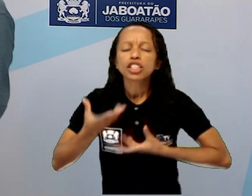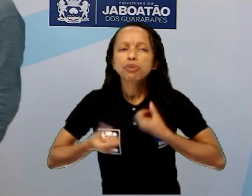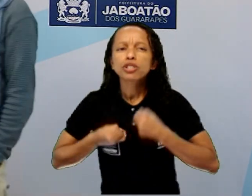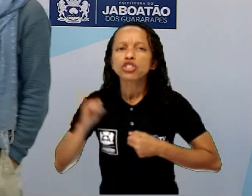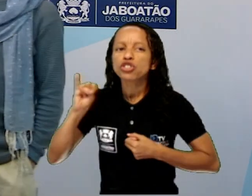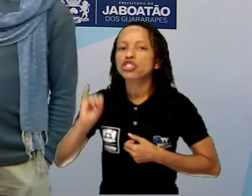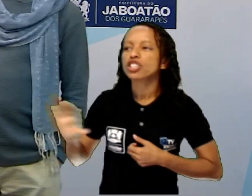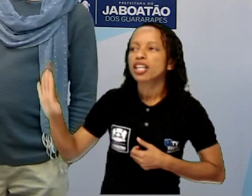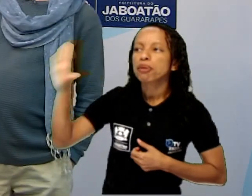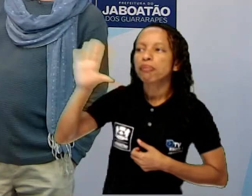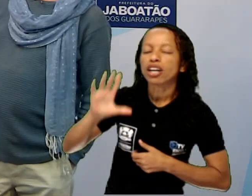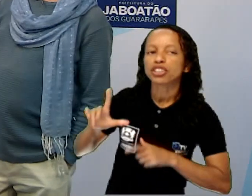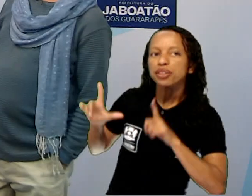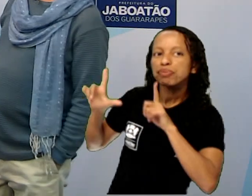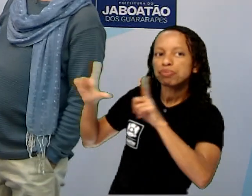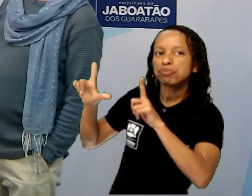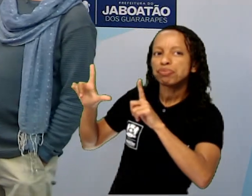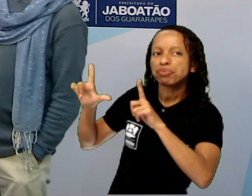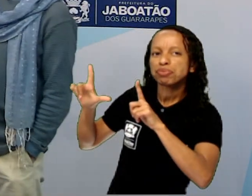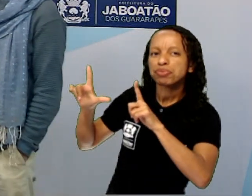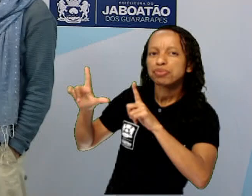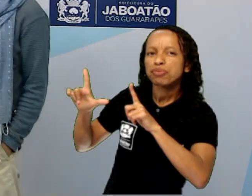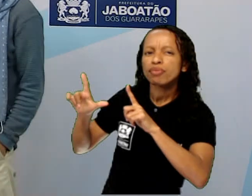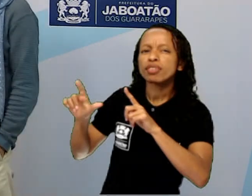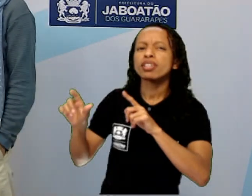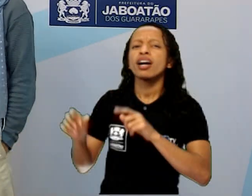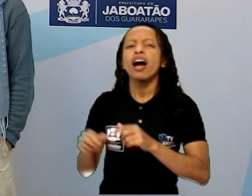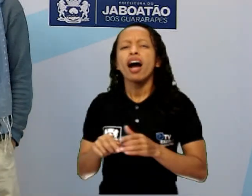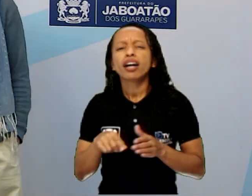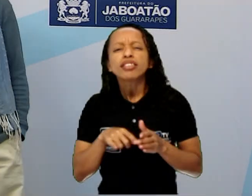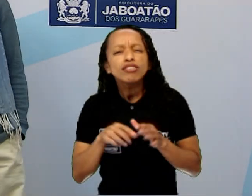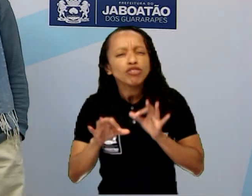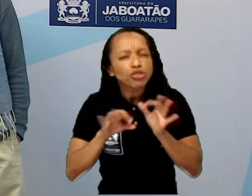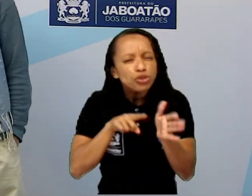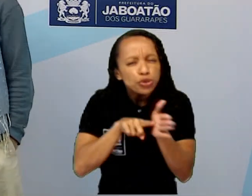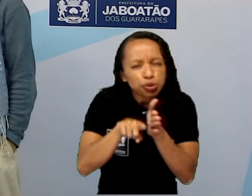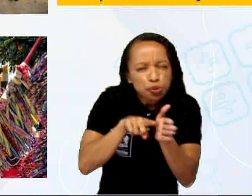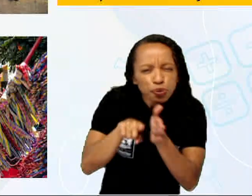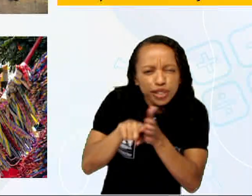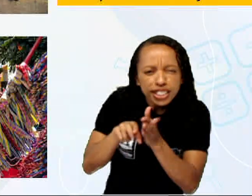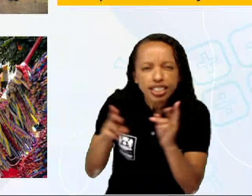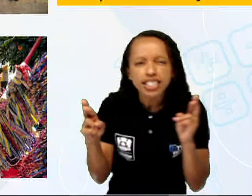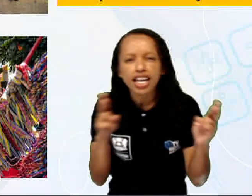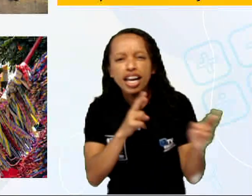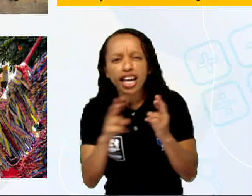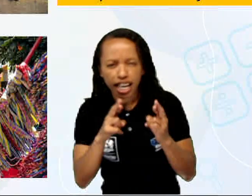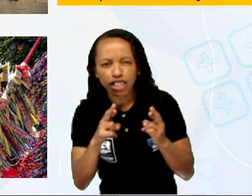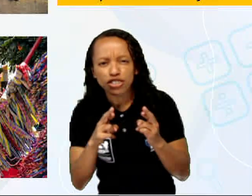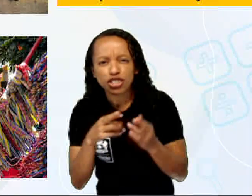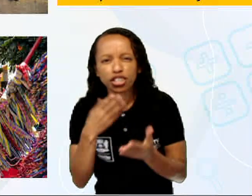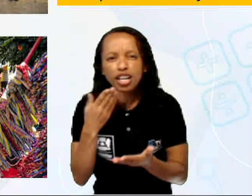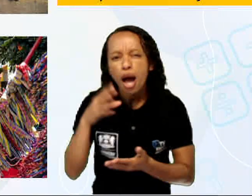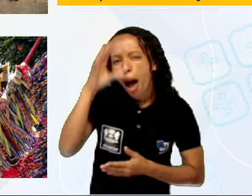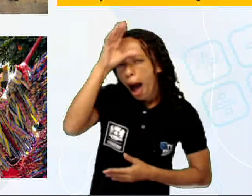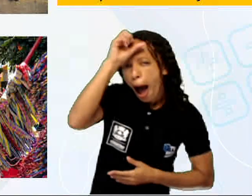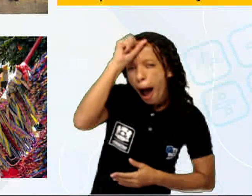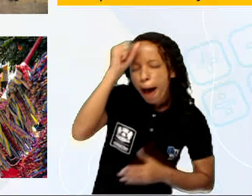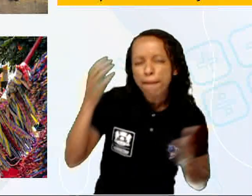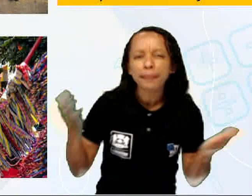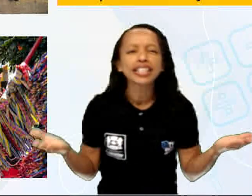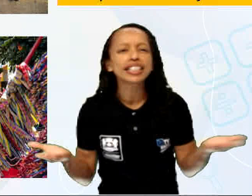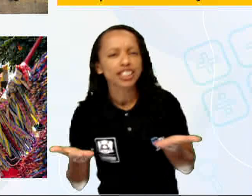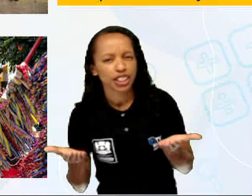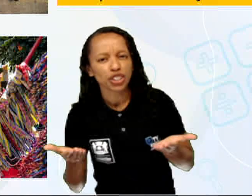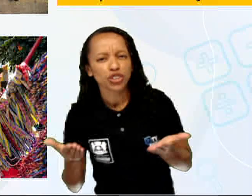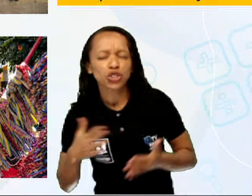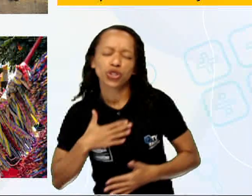lado? Vamos fazer uma forcinha, relacionar com o que a gente aprendeu hoje, né? Acho que a aula foi bem interessante.